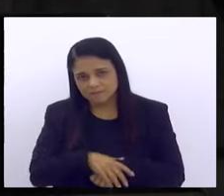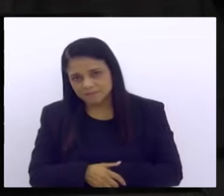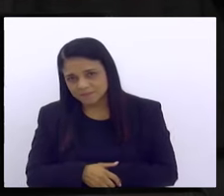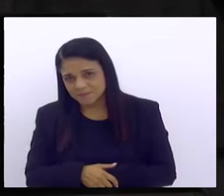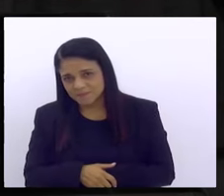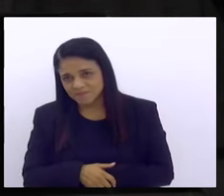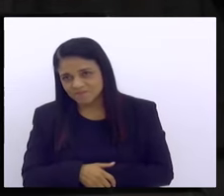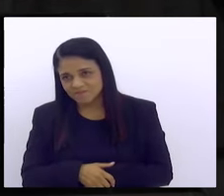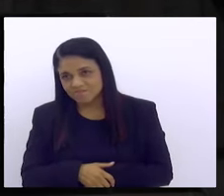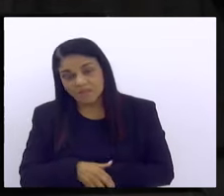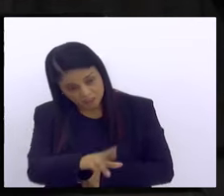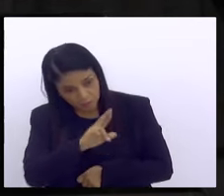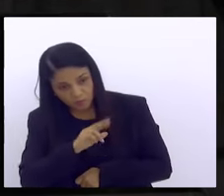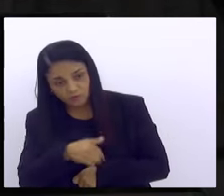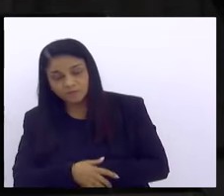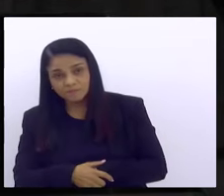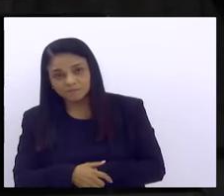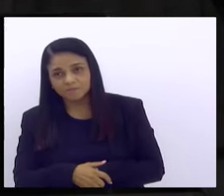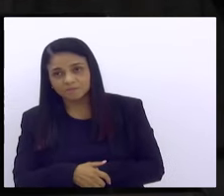fariam? Responde aí.